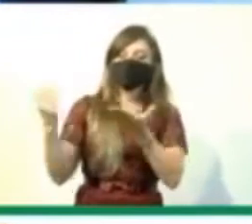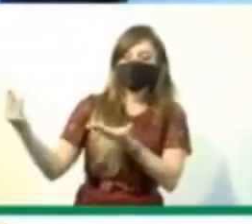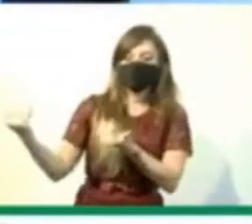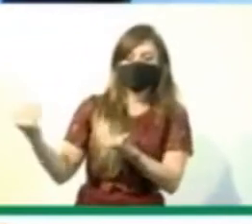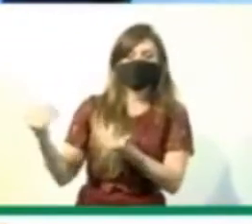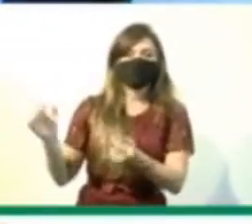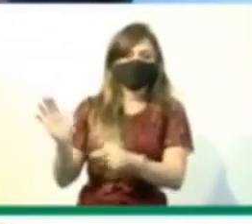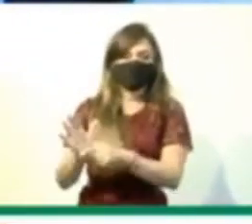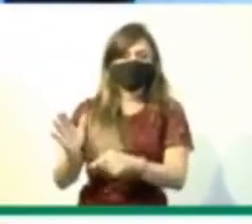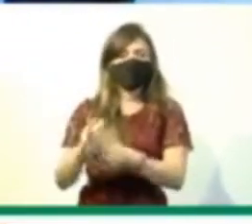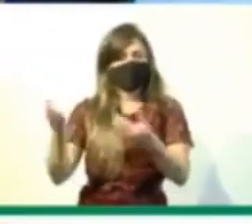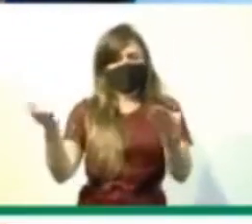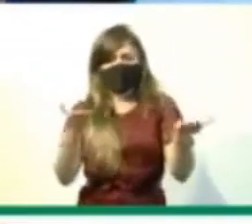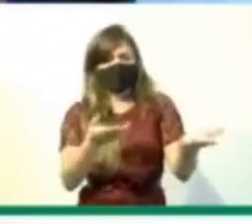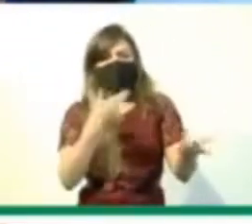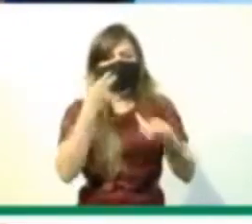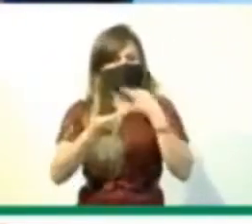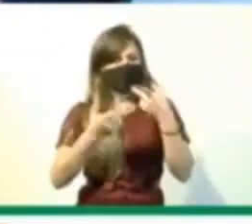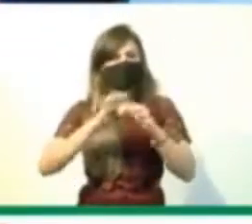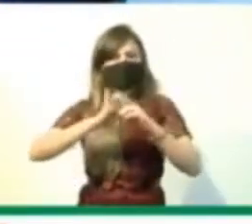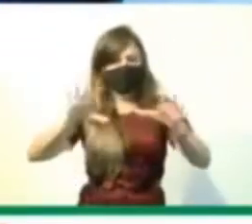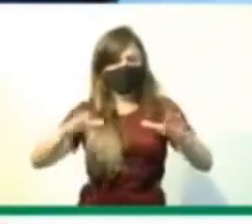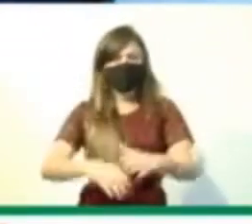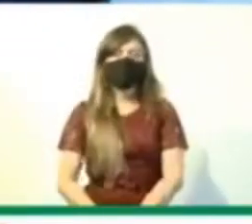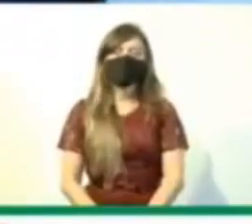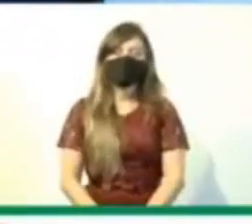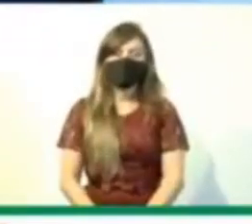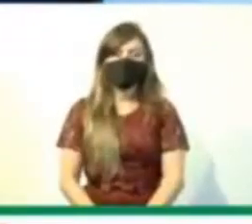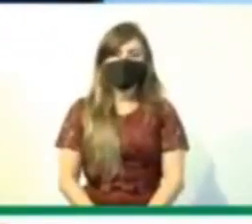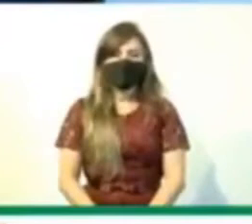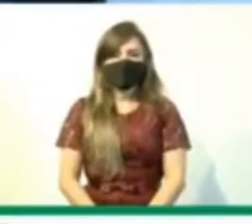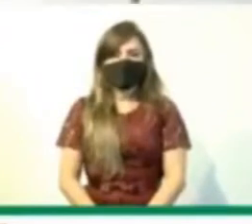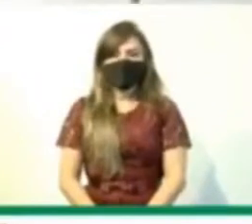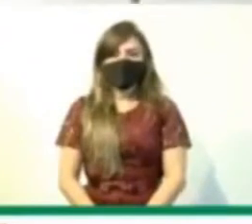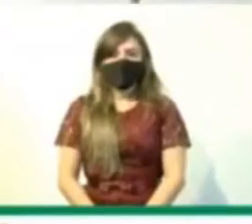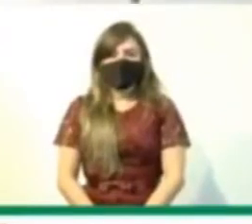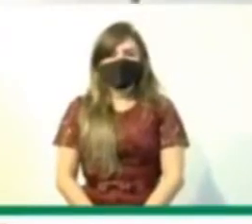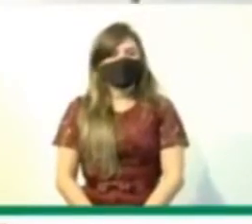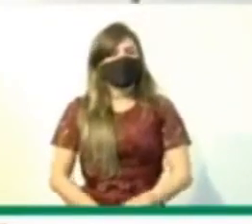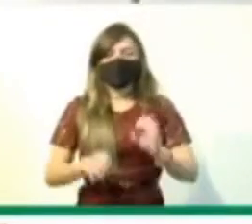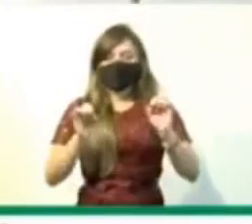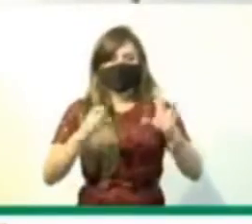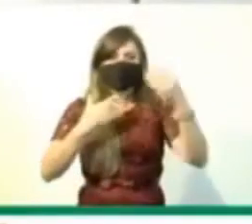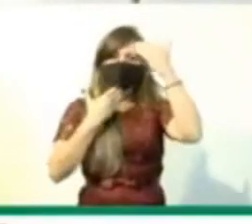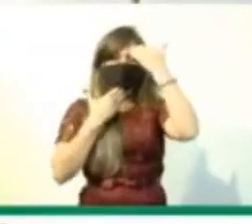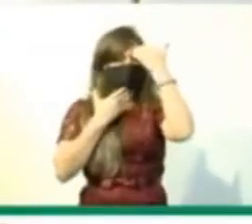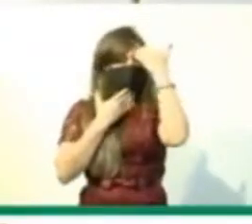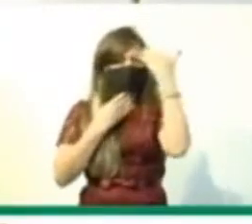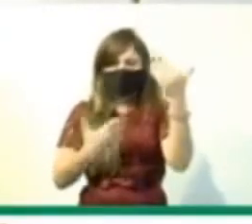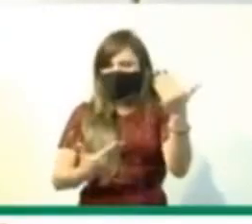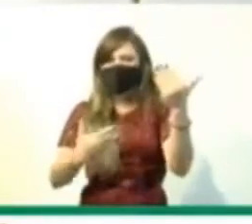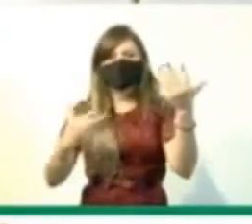juventude. Se quiser dar uma palavrinha, Wits, pode, fica à vontade. É só agradecer mesmo, governador,